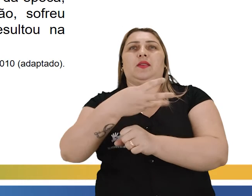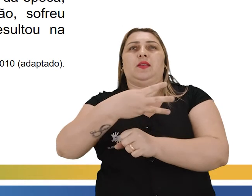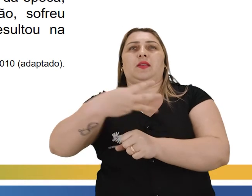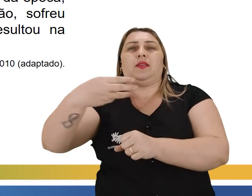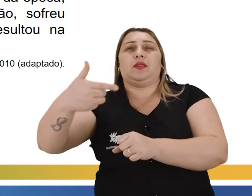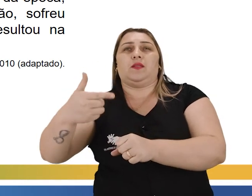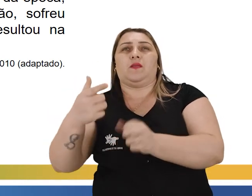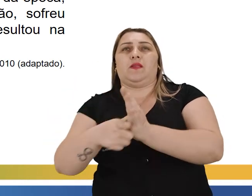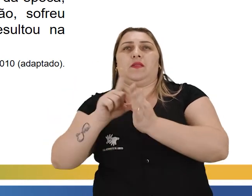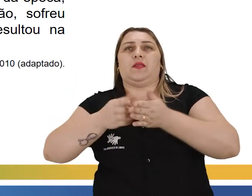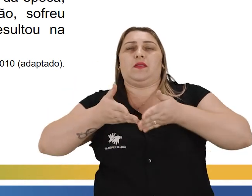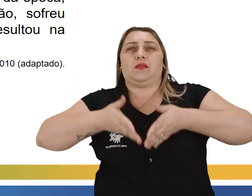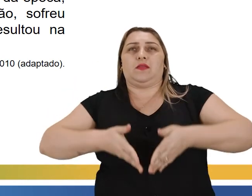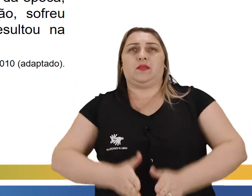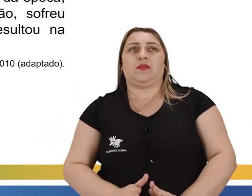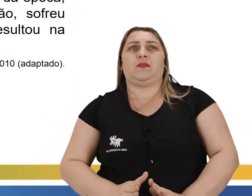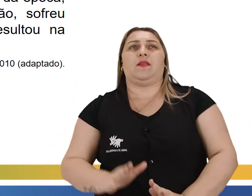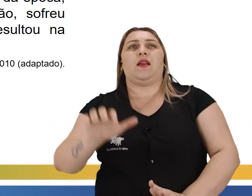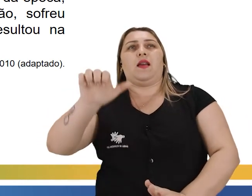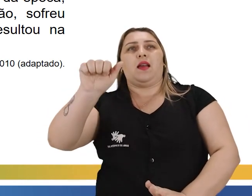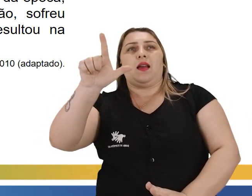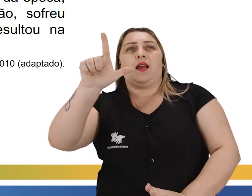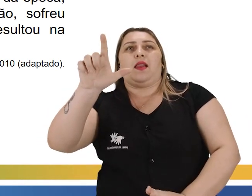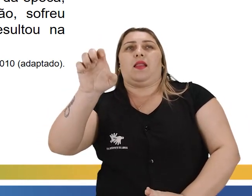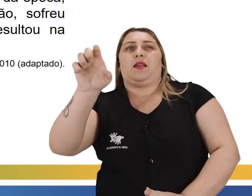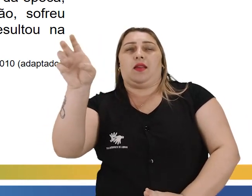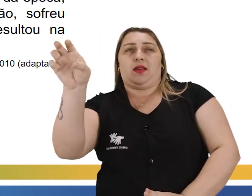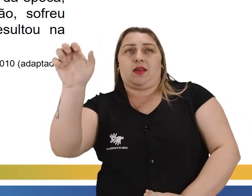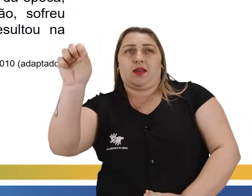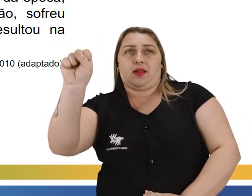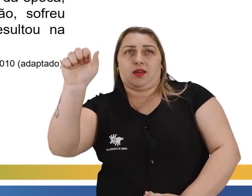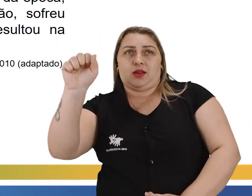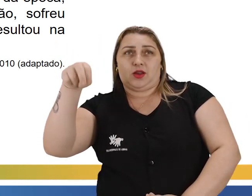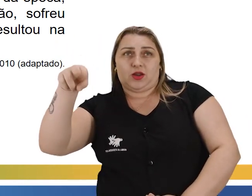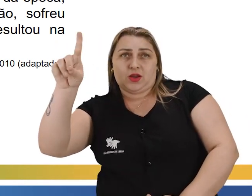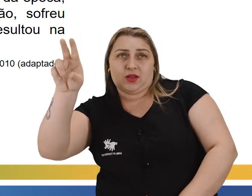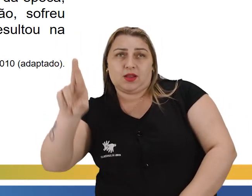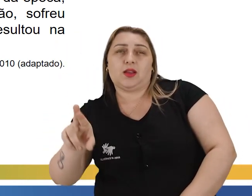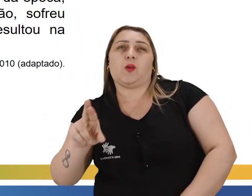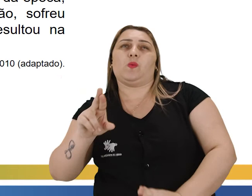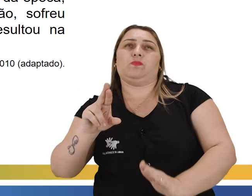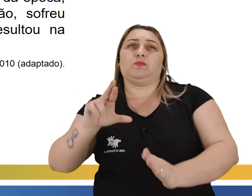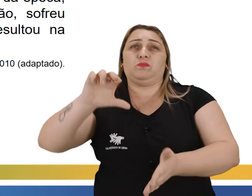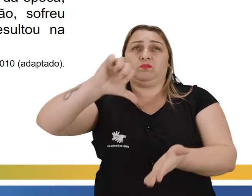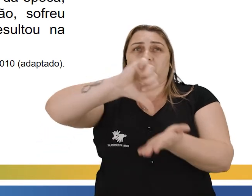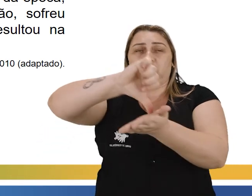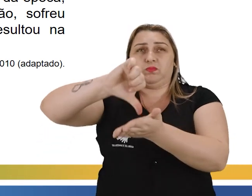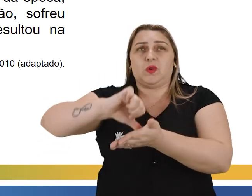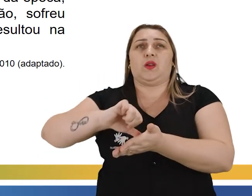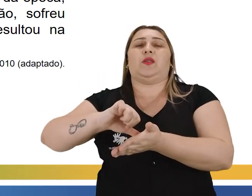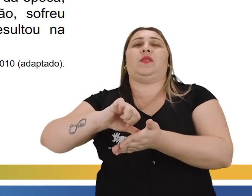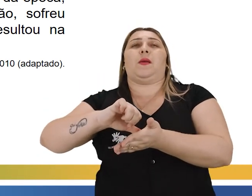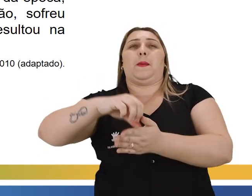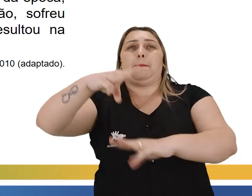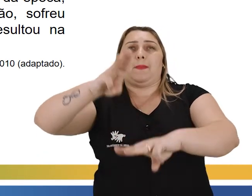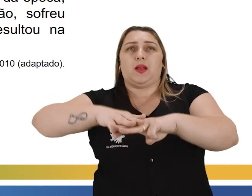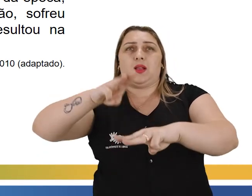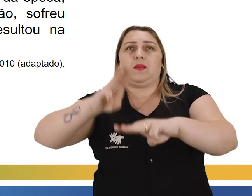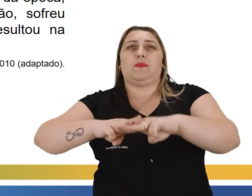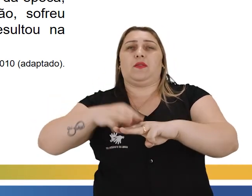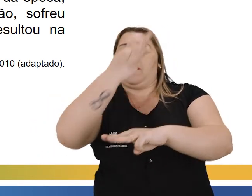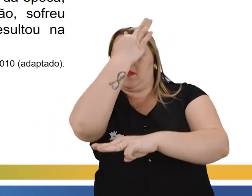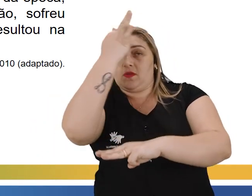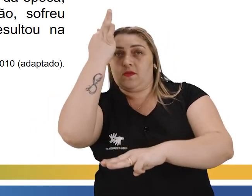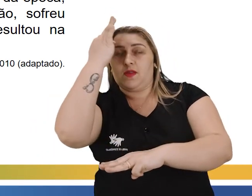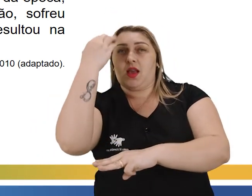a.C. por Alexandre o Grande, e em poucos anos tornou-se um polo de estudo sobre matemática, filosofia e ciência